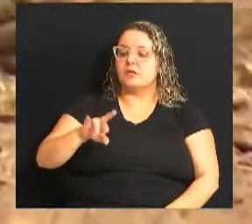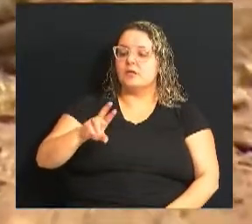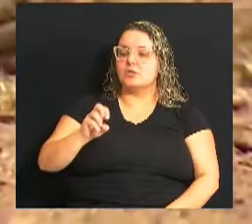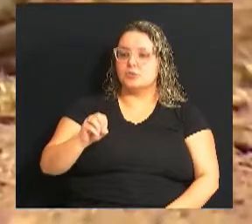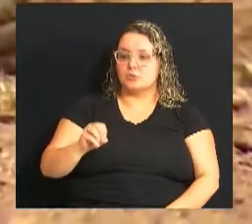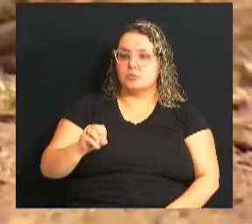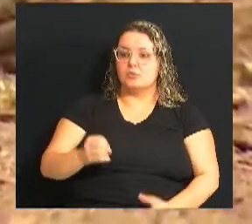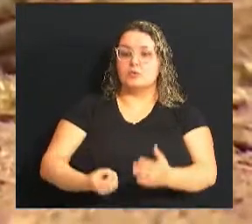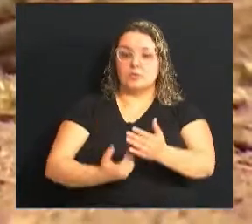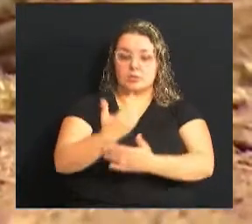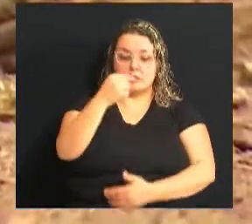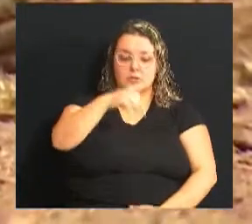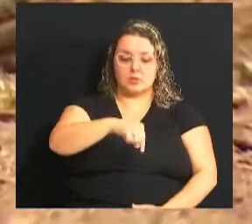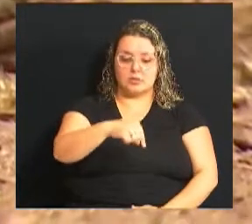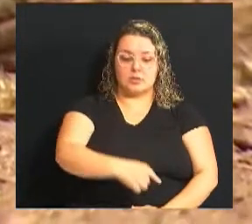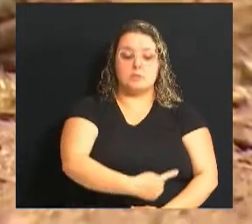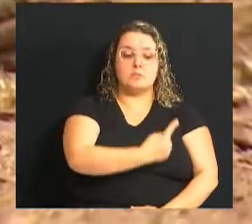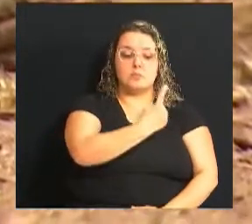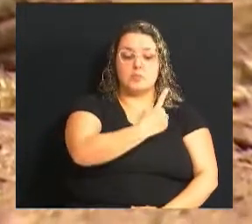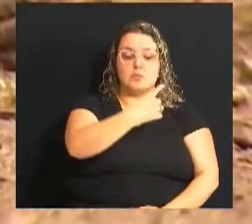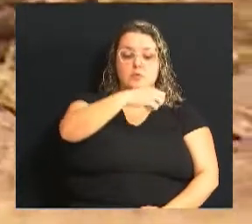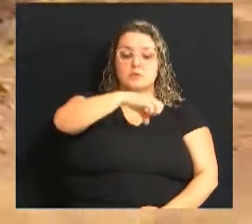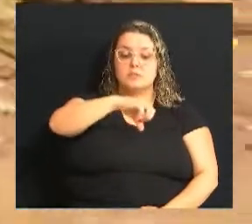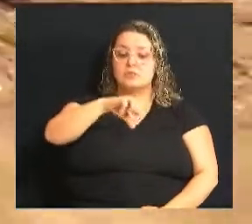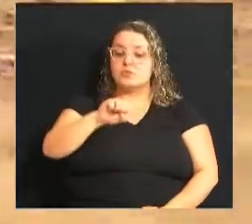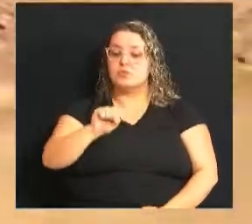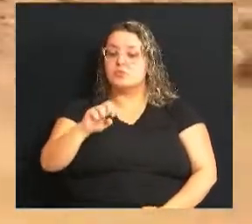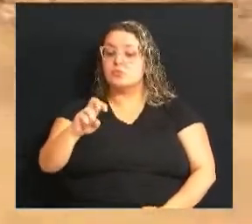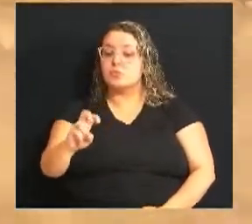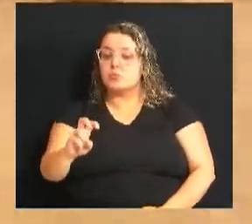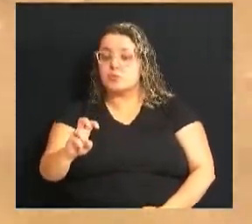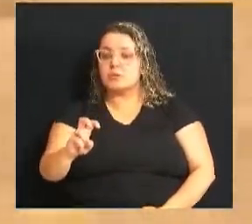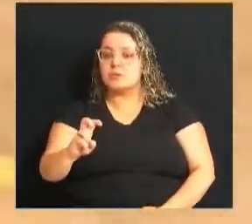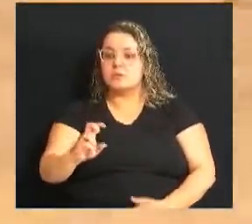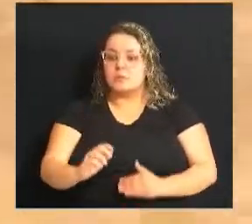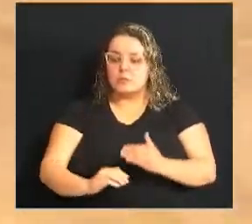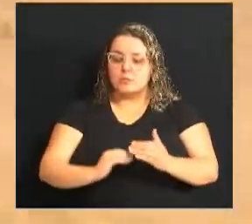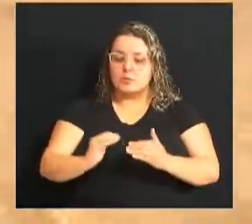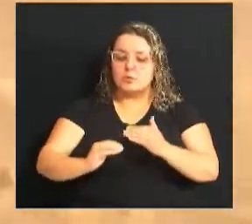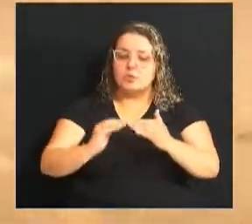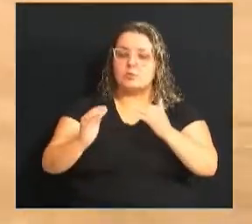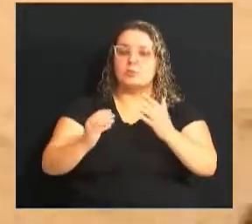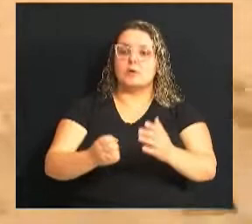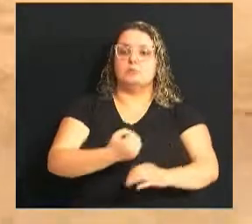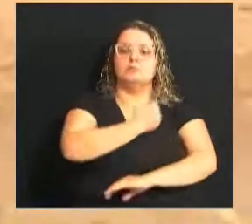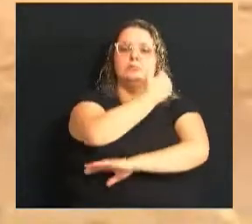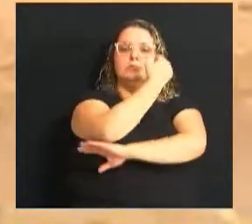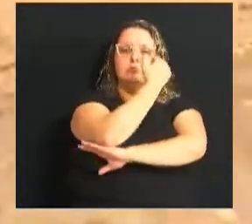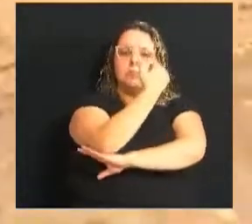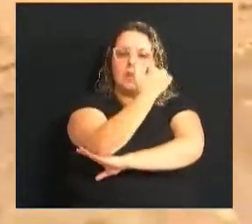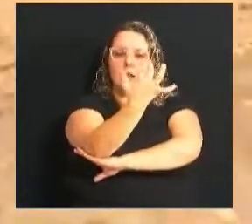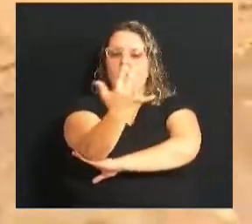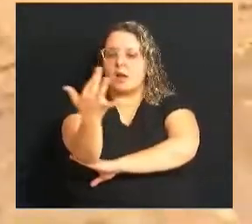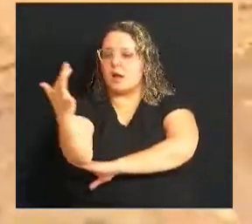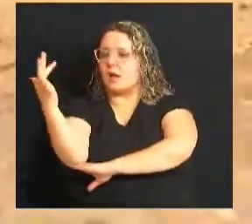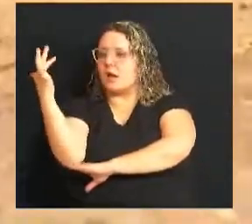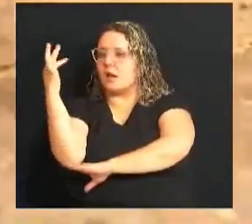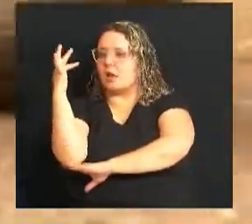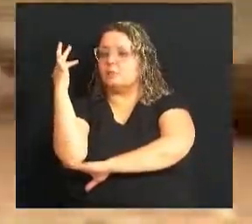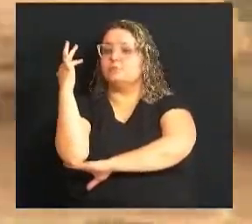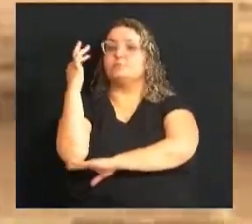em 1985 para produzir árvores e plantas ornamentais